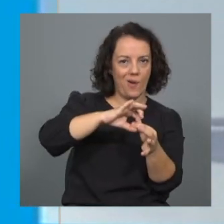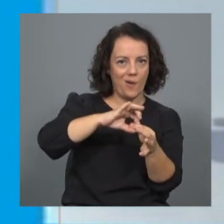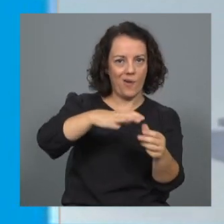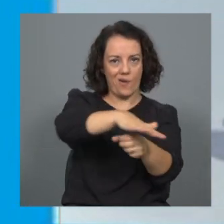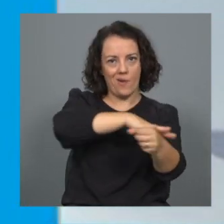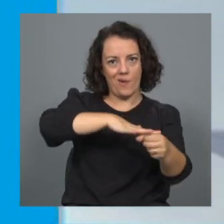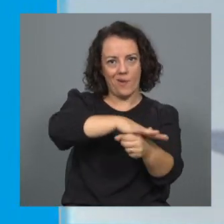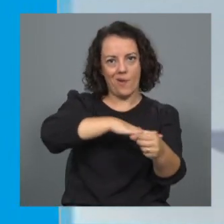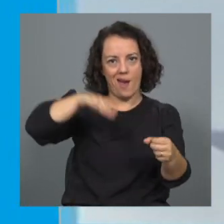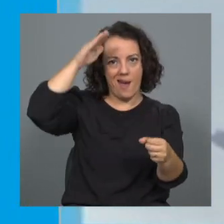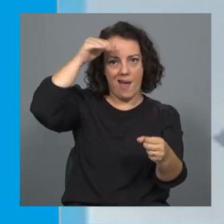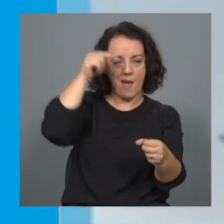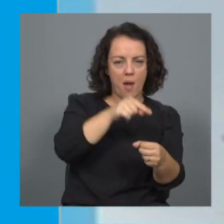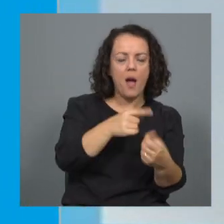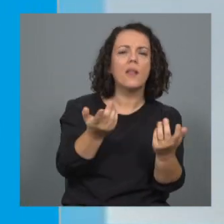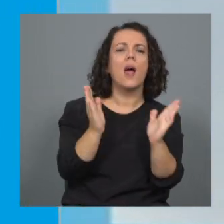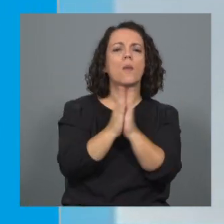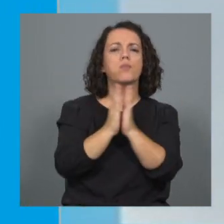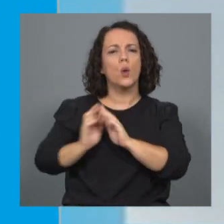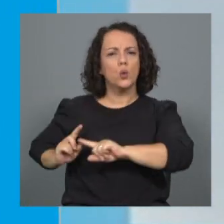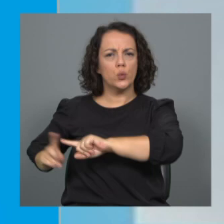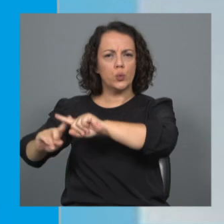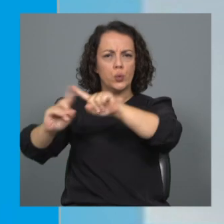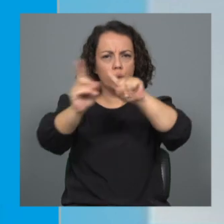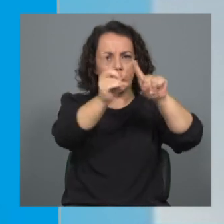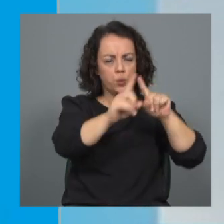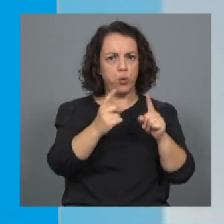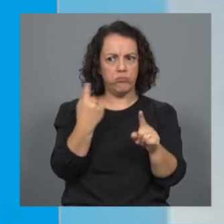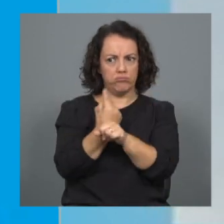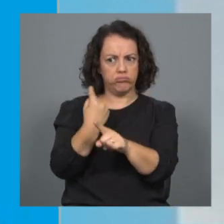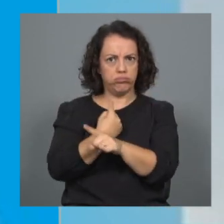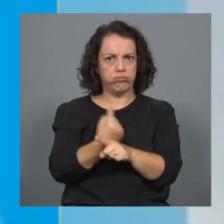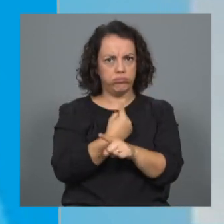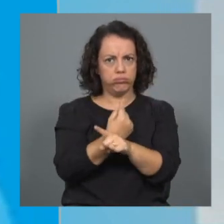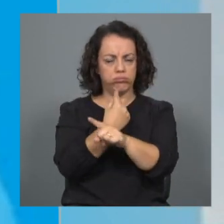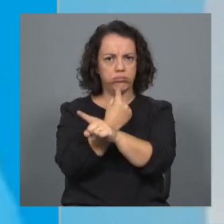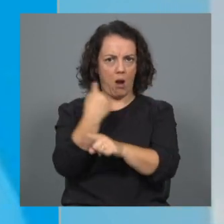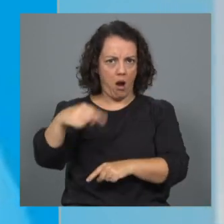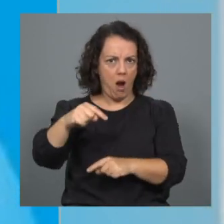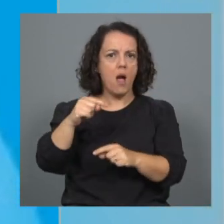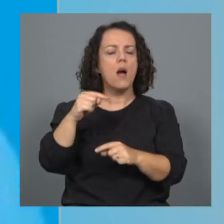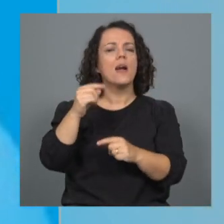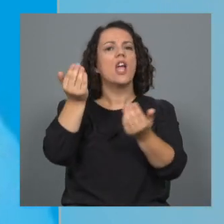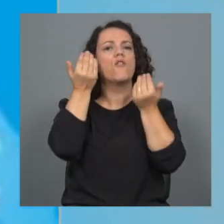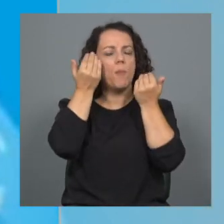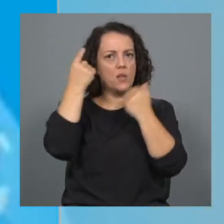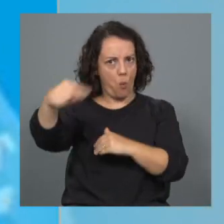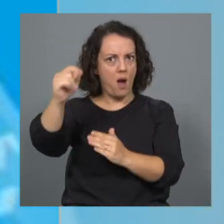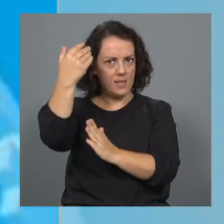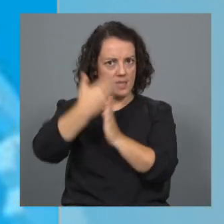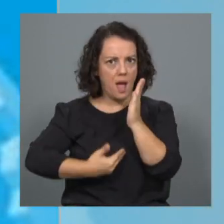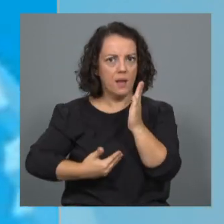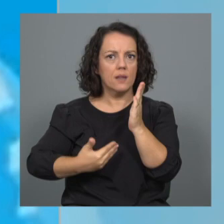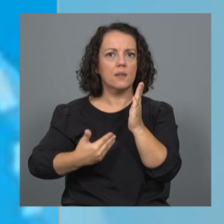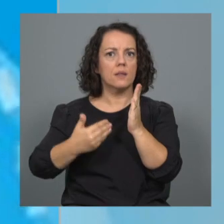acontecer. Várias paróquias, há muitas iniciativas agendadas, isso também está disponível nesse site e as pessoas podem saber o que se passa,